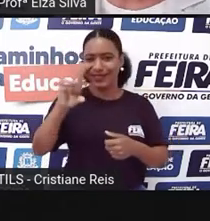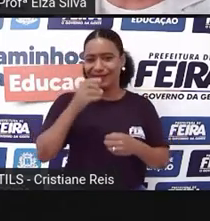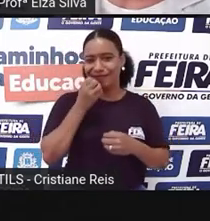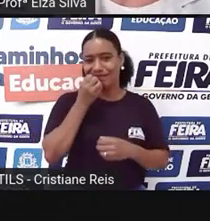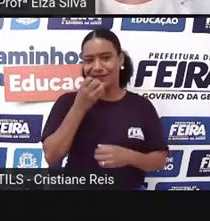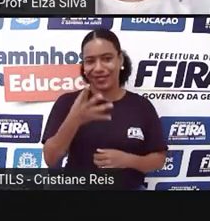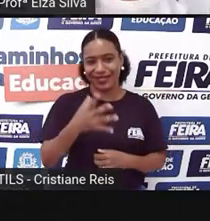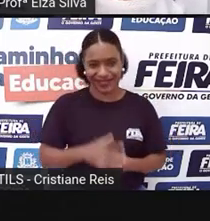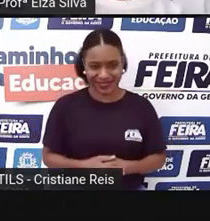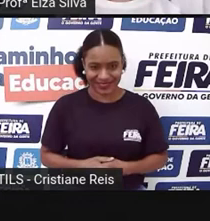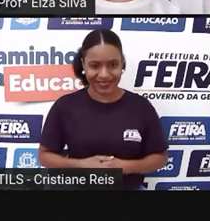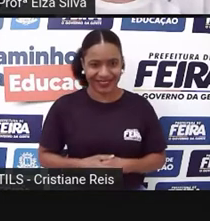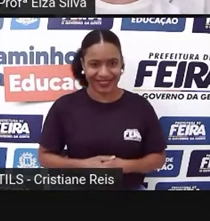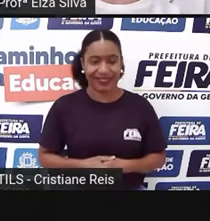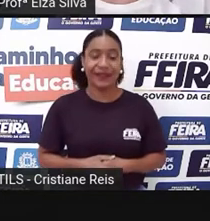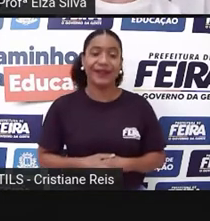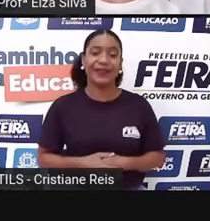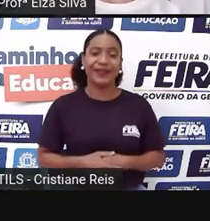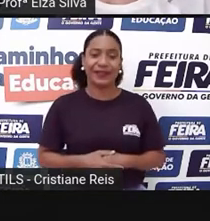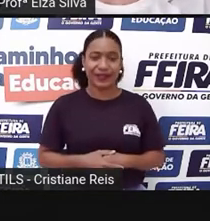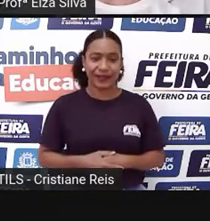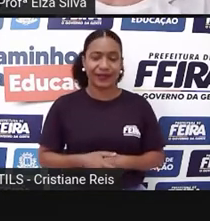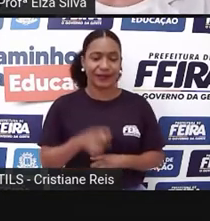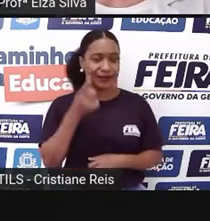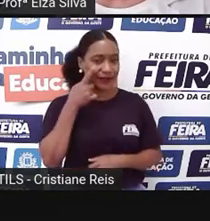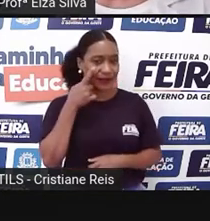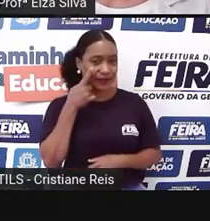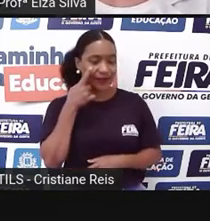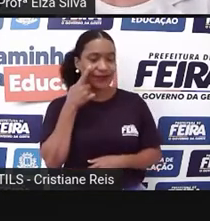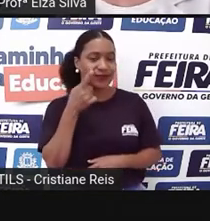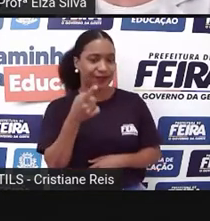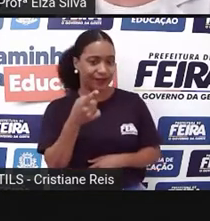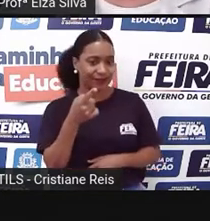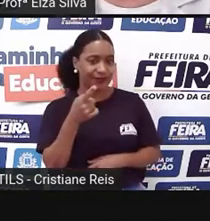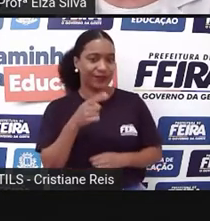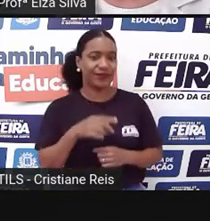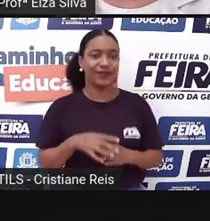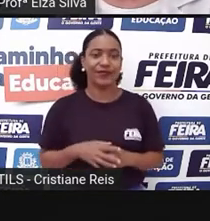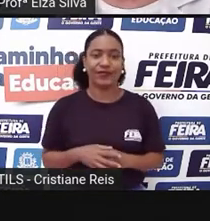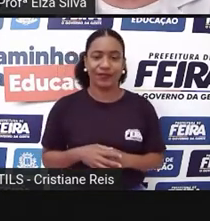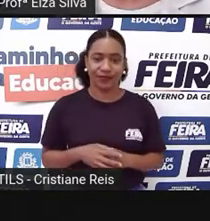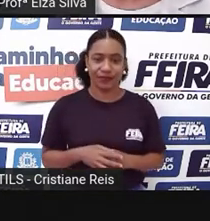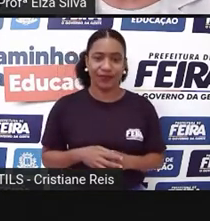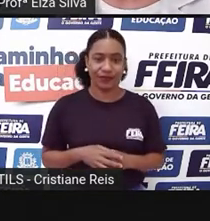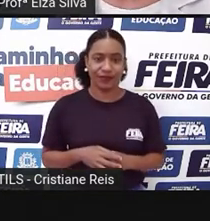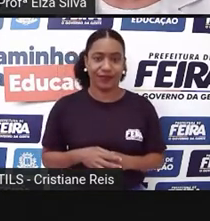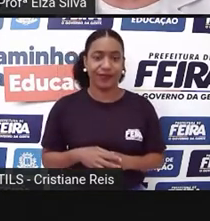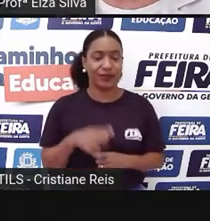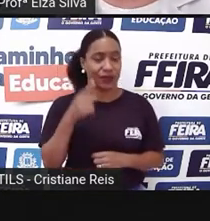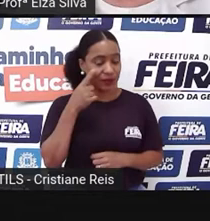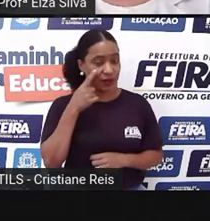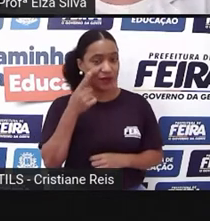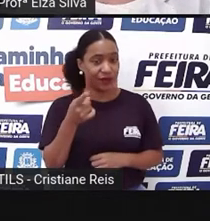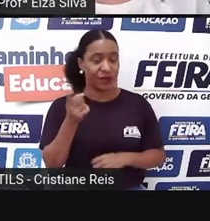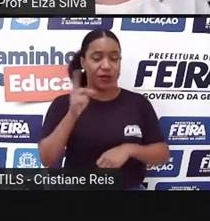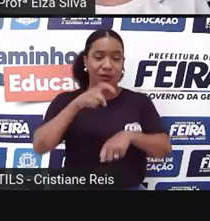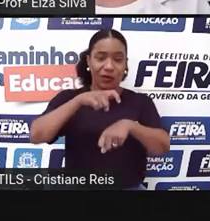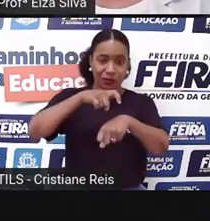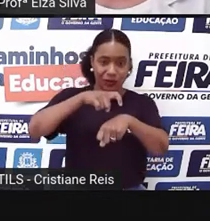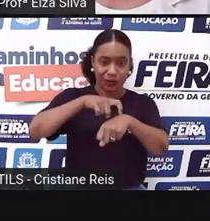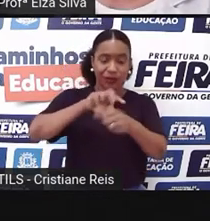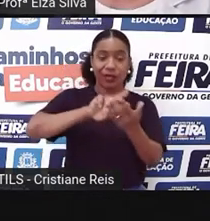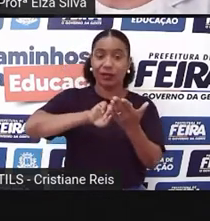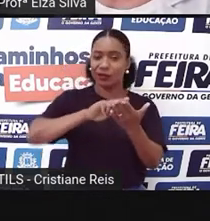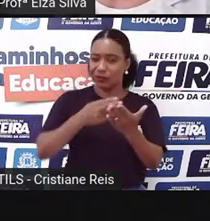claro. Então, vejamos. O tempo de lazer, né, que a gente pode traduzir mais ou menos, né, por essa